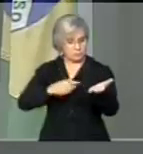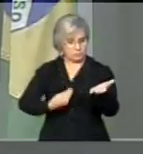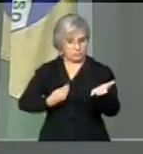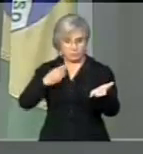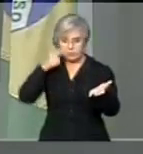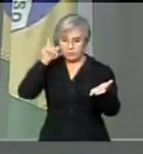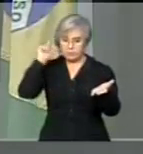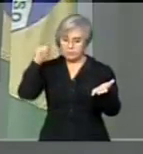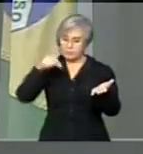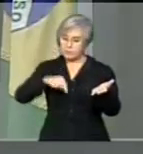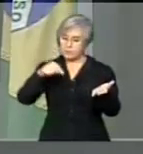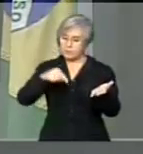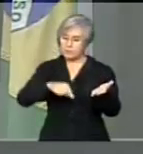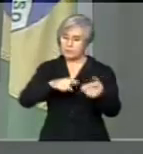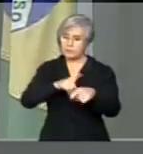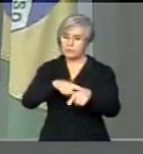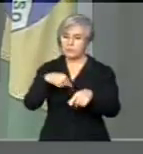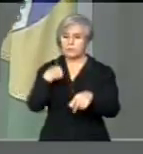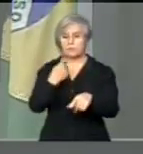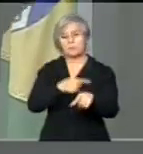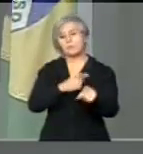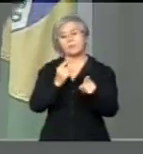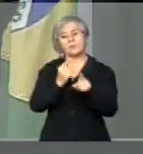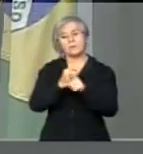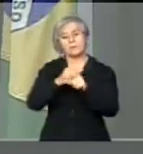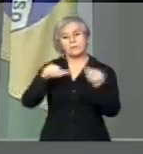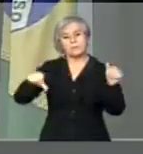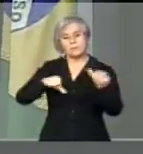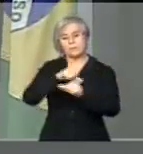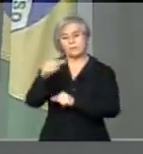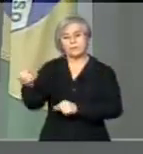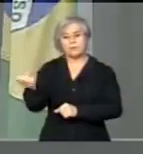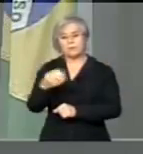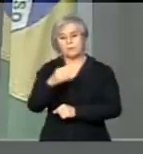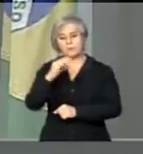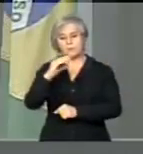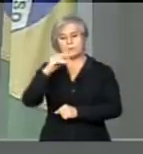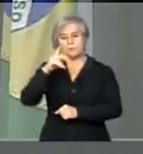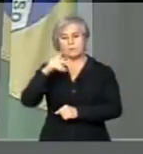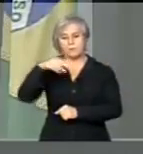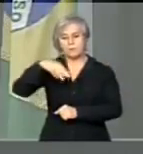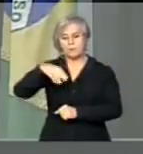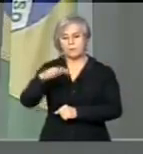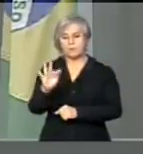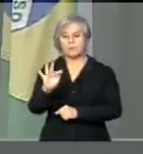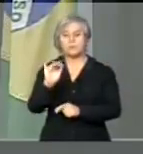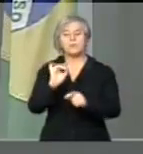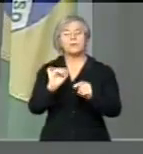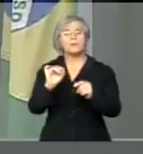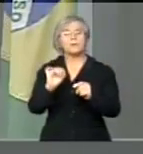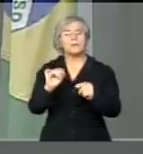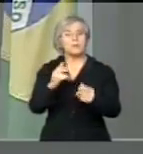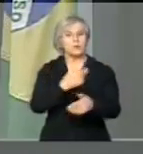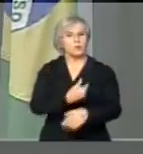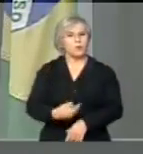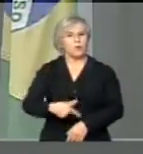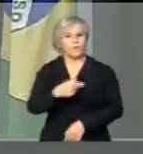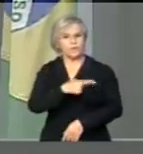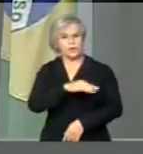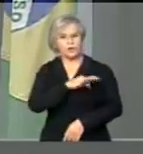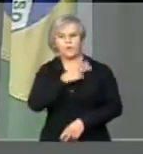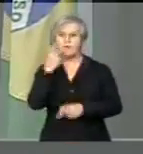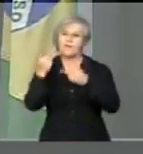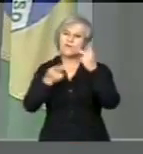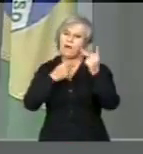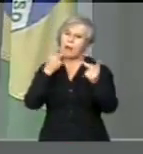aqui quando derrotamos a renovação da CPMF, que o governo do PT ladeava que ia